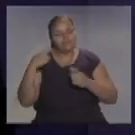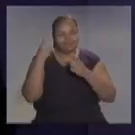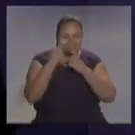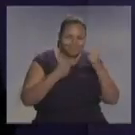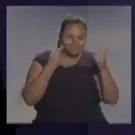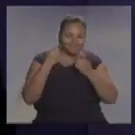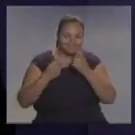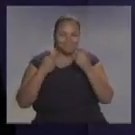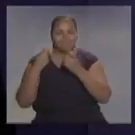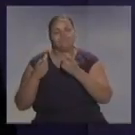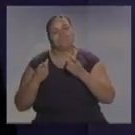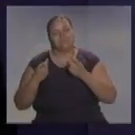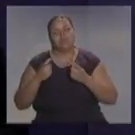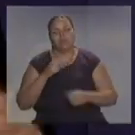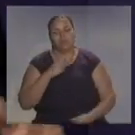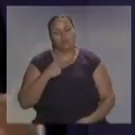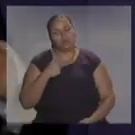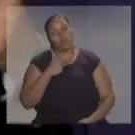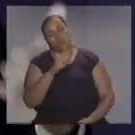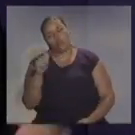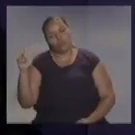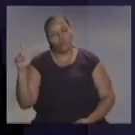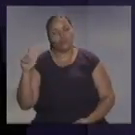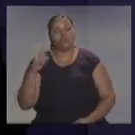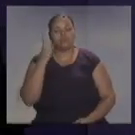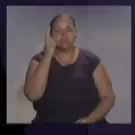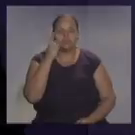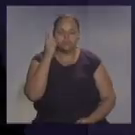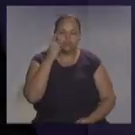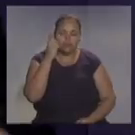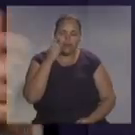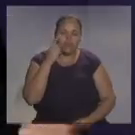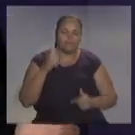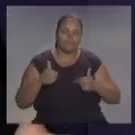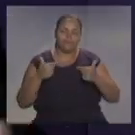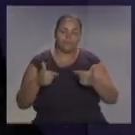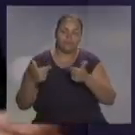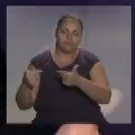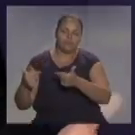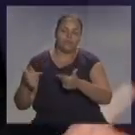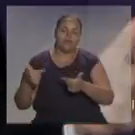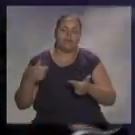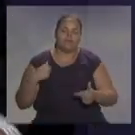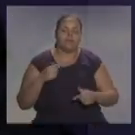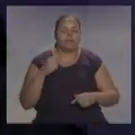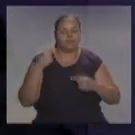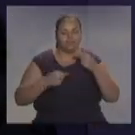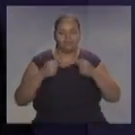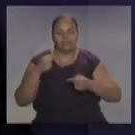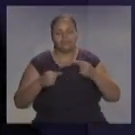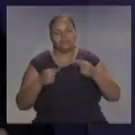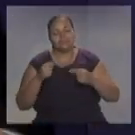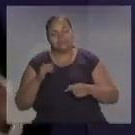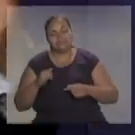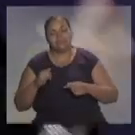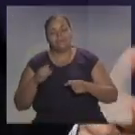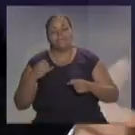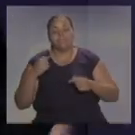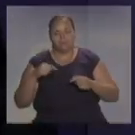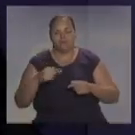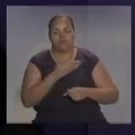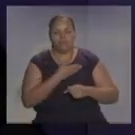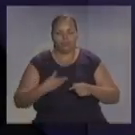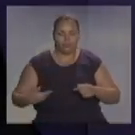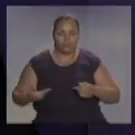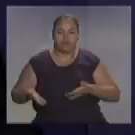ficou muito preocupado. Então a gente já tem eu com outros deputados, estamos fazendo alguma ação, até que seja ação na política. Porque se a gente dá sustentação a